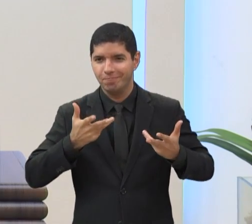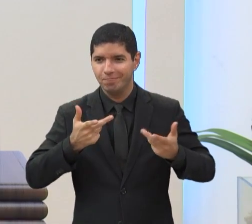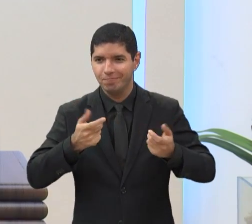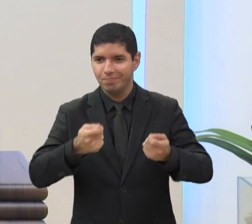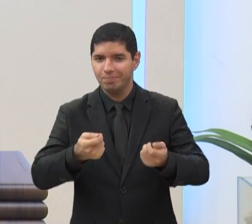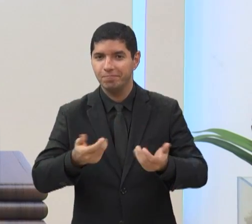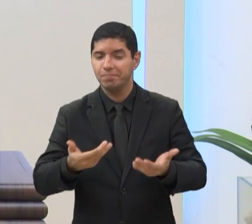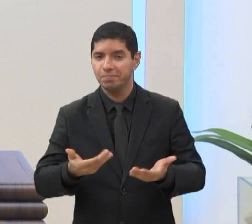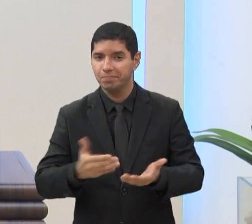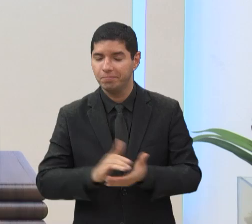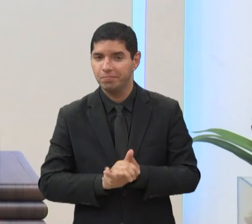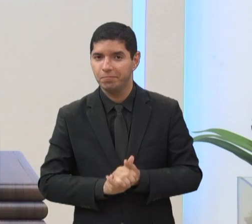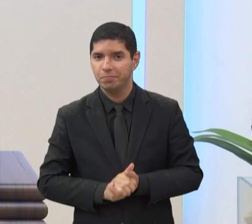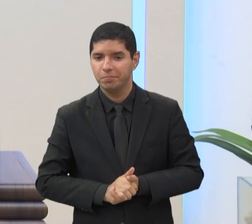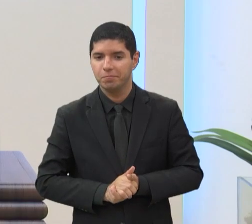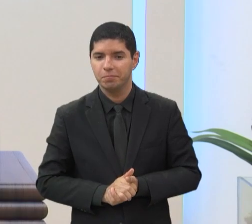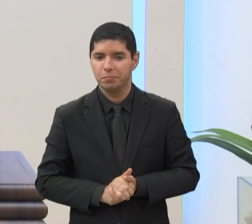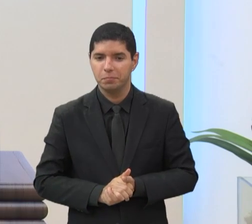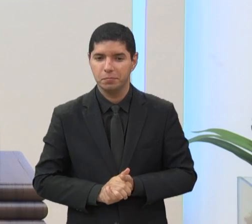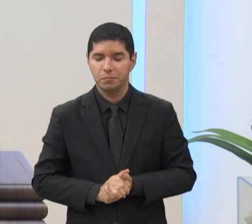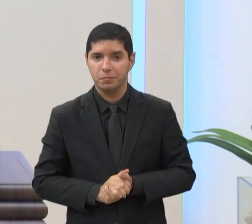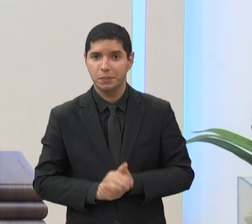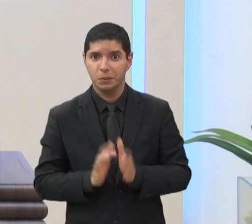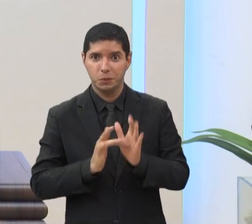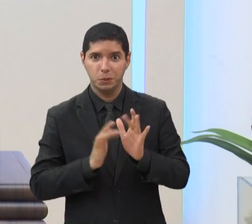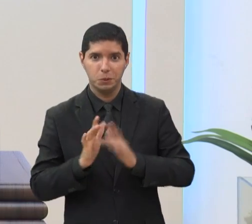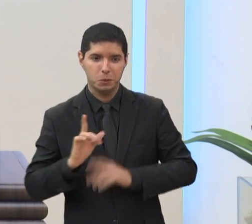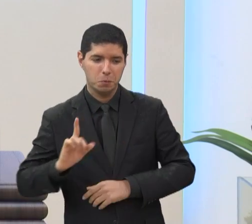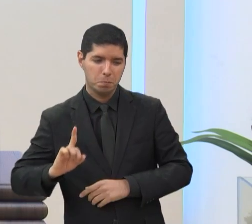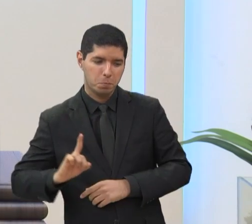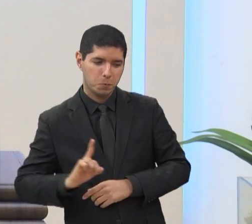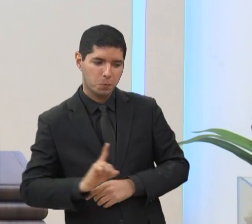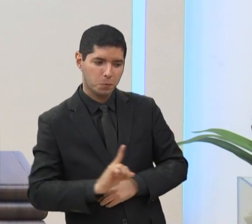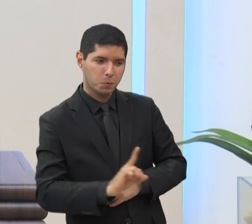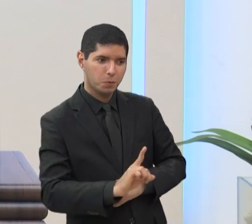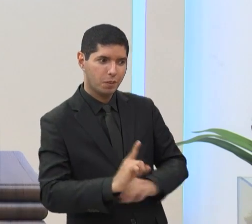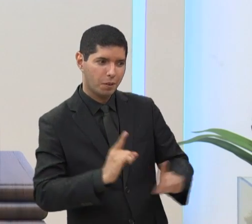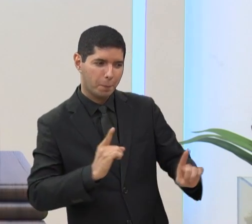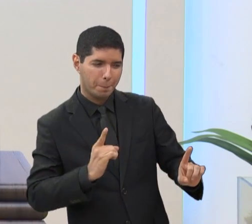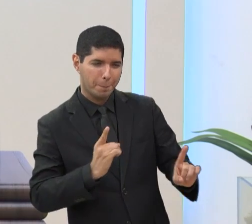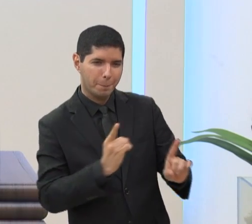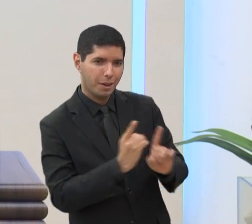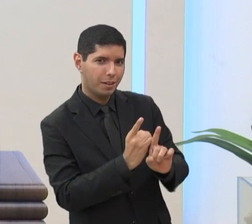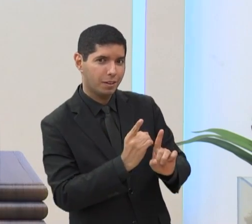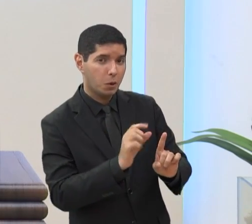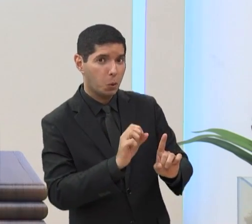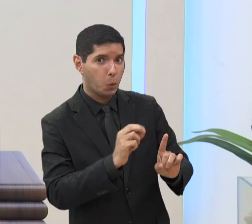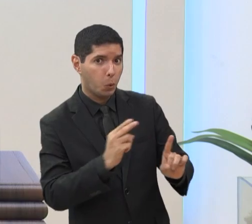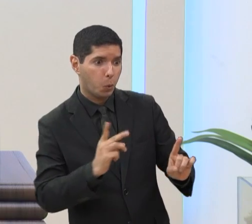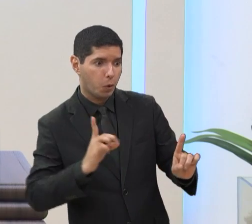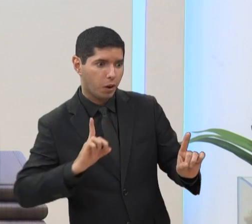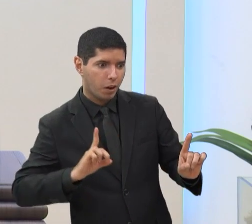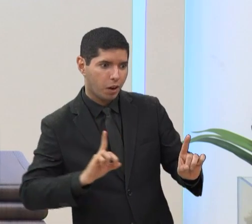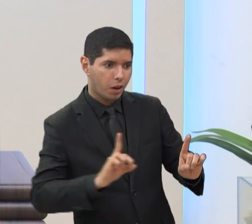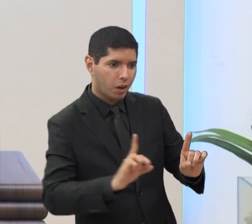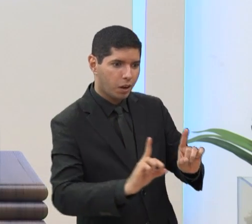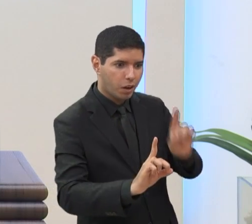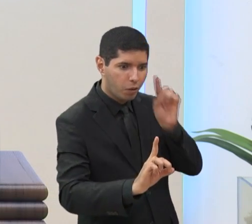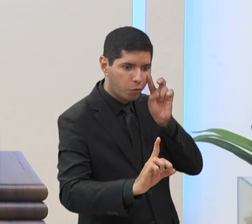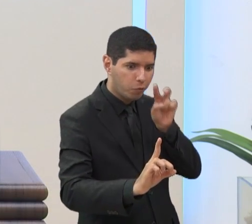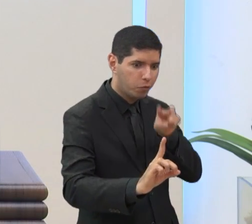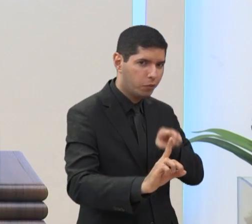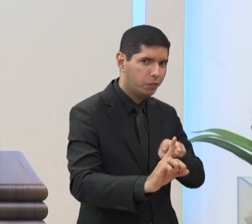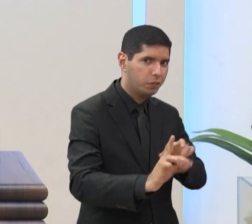maravilhosa quando Jesus passa por alguém, quando alguém tem a